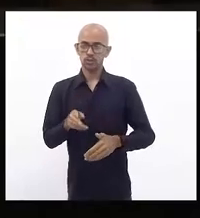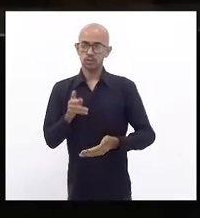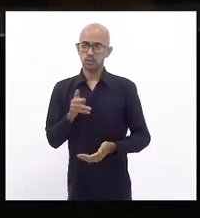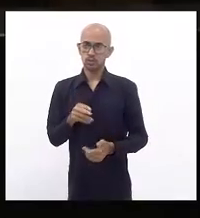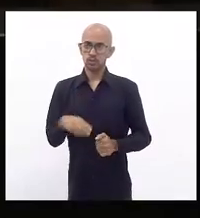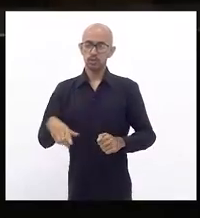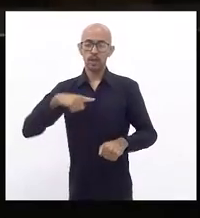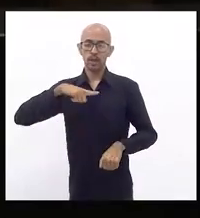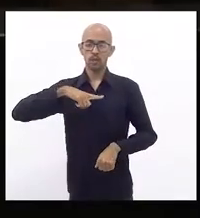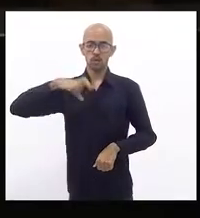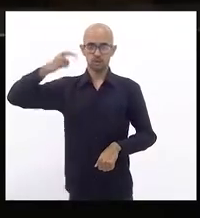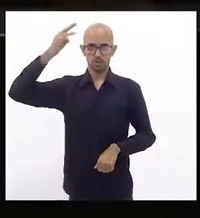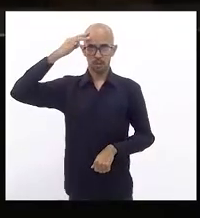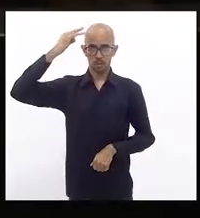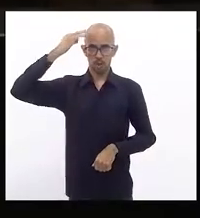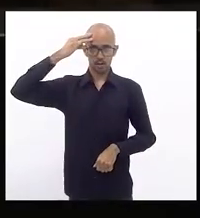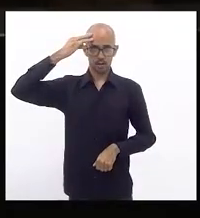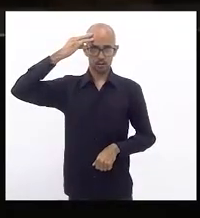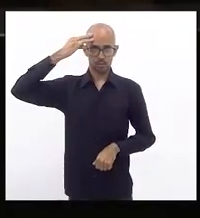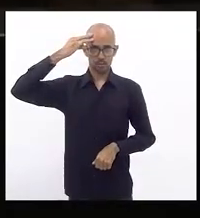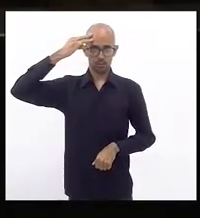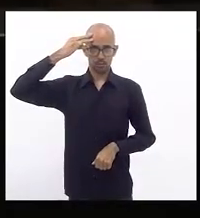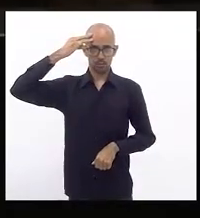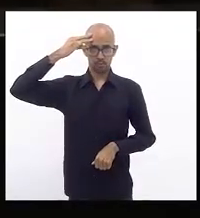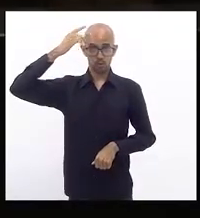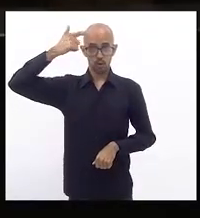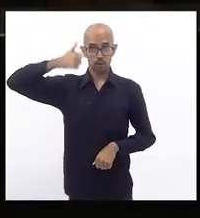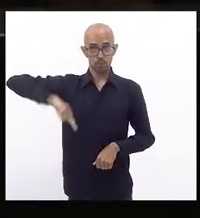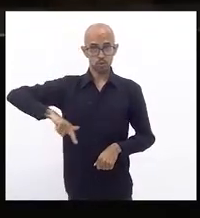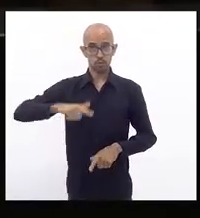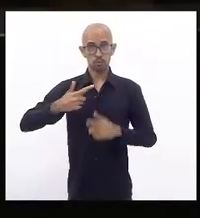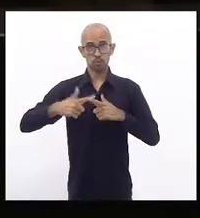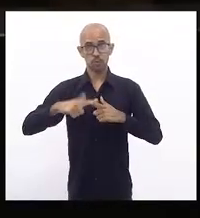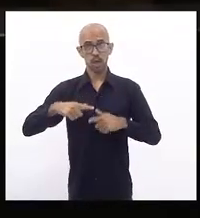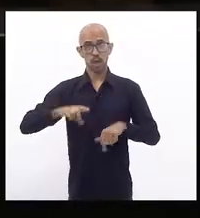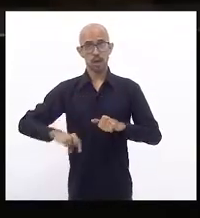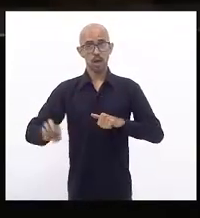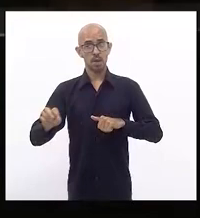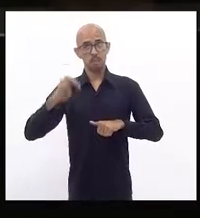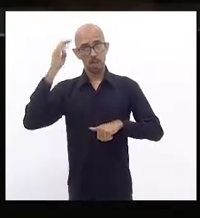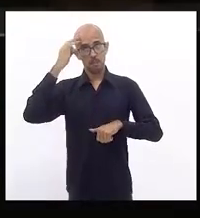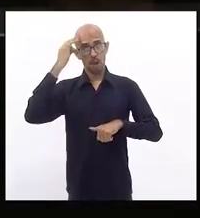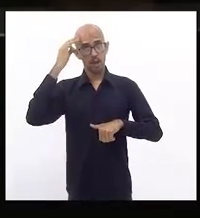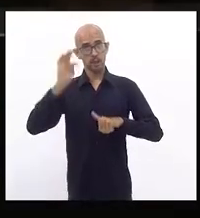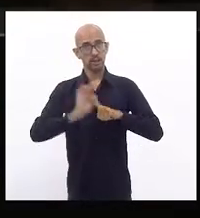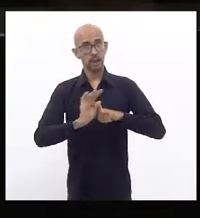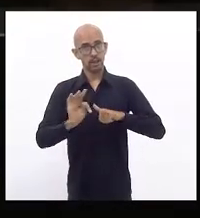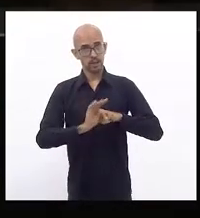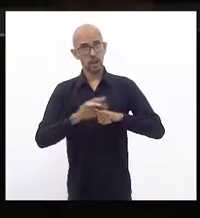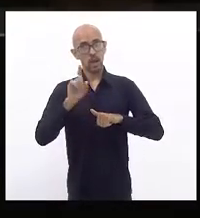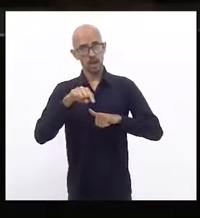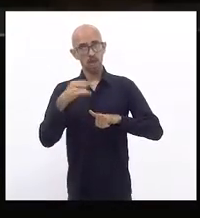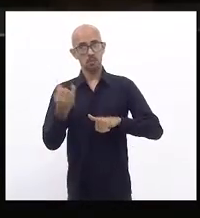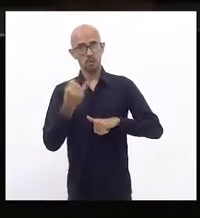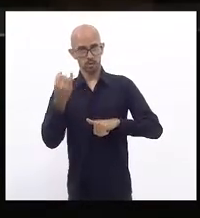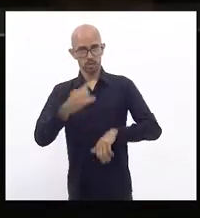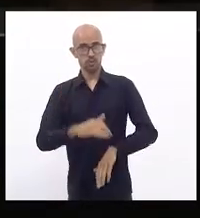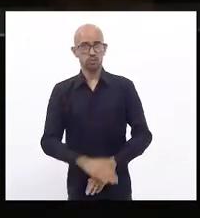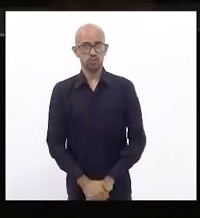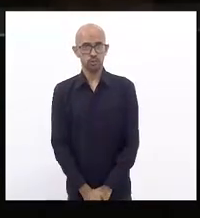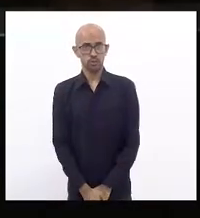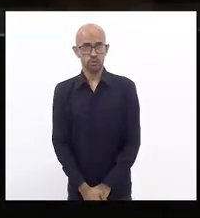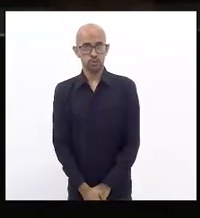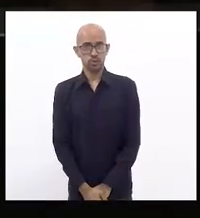essa memória. Eu estou repetindo isso porque a memória técnica é importante. O deputado Eliomar vai se pronunciar e ele